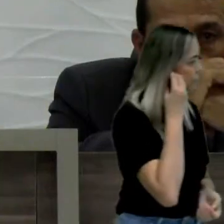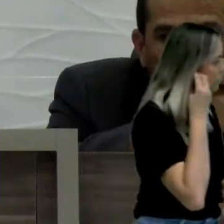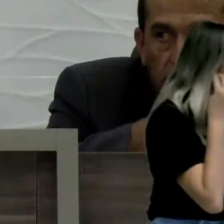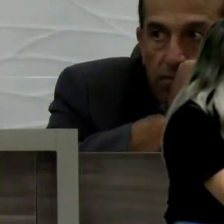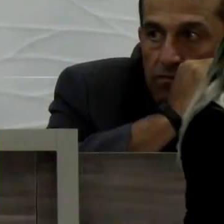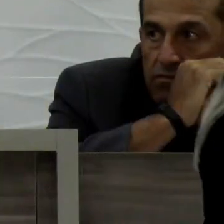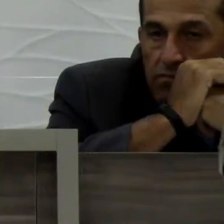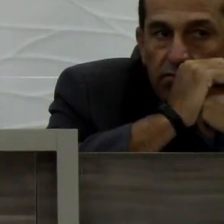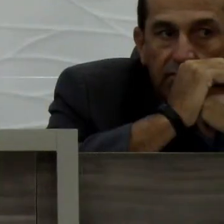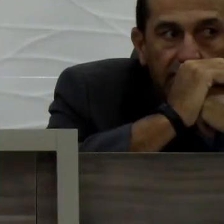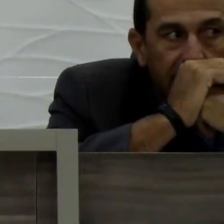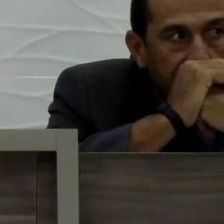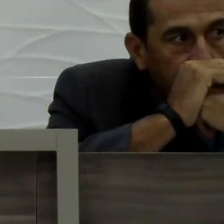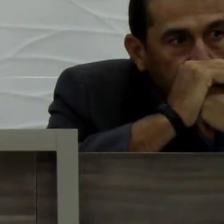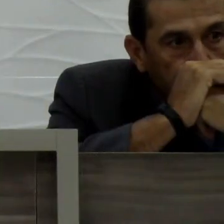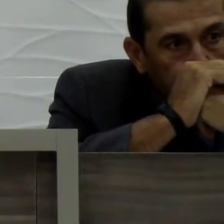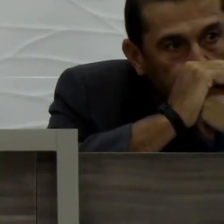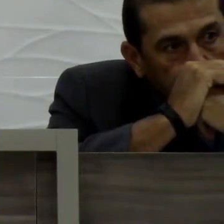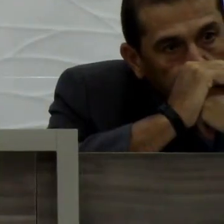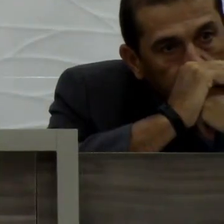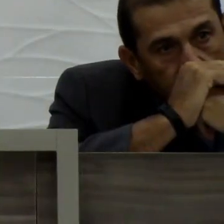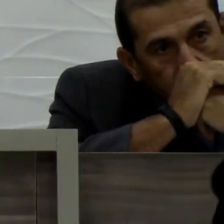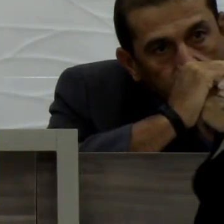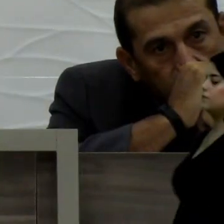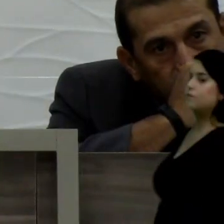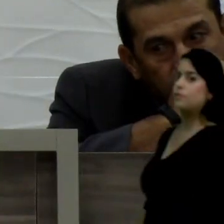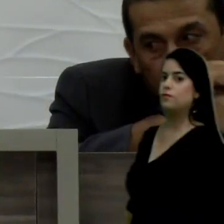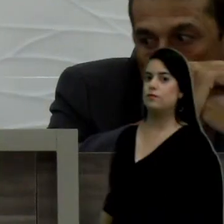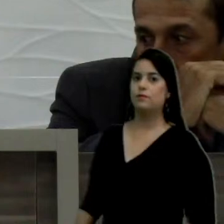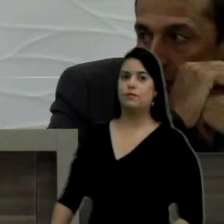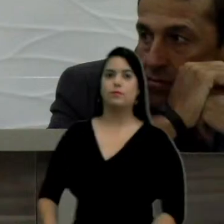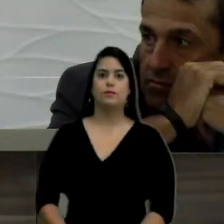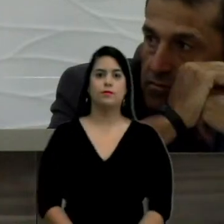Agradeço ao vereador Diogo. Para contar a palavra, vereador Léo, da Ação Social.